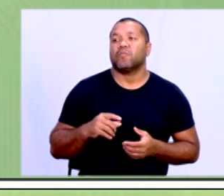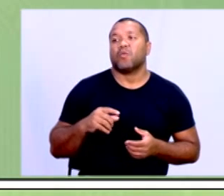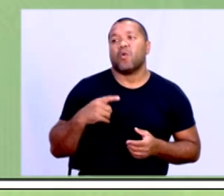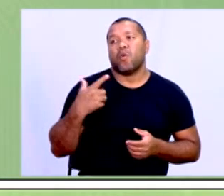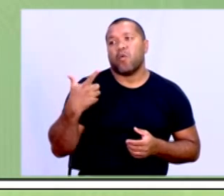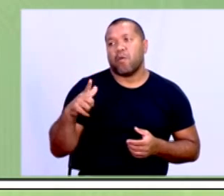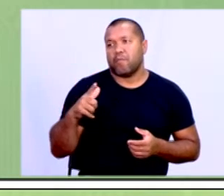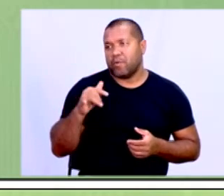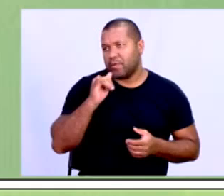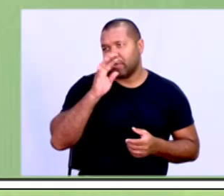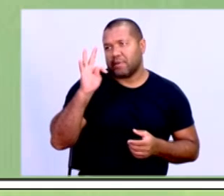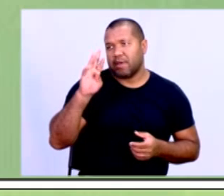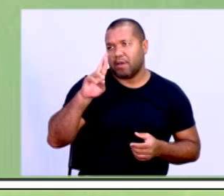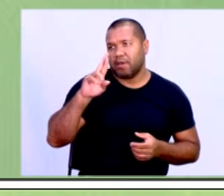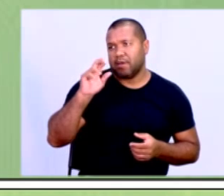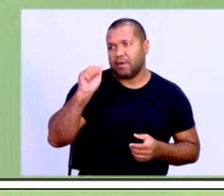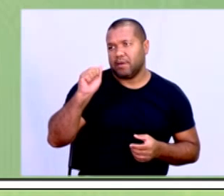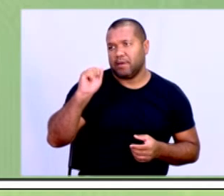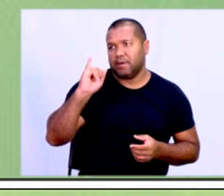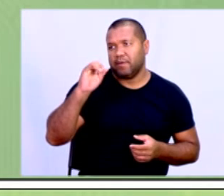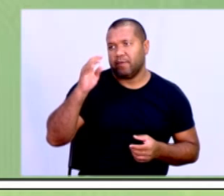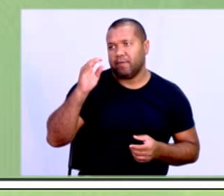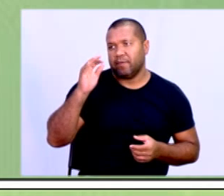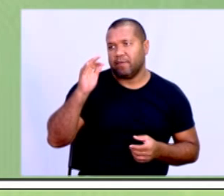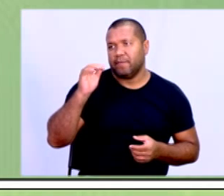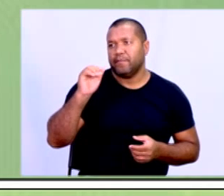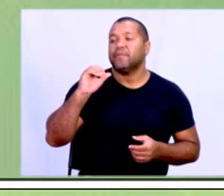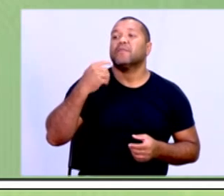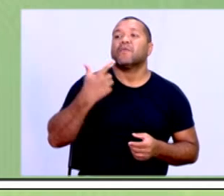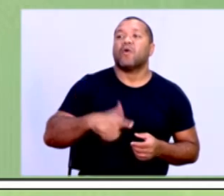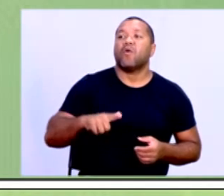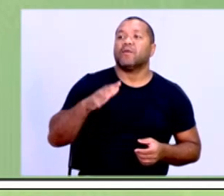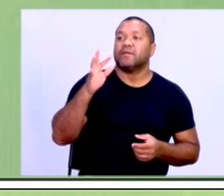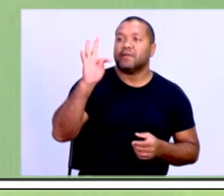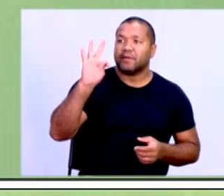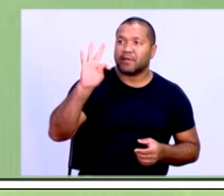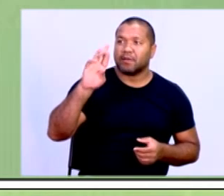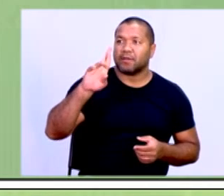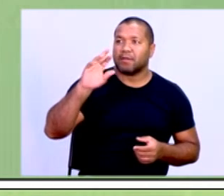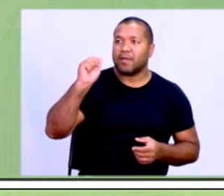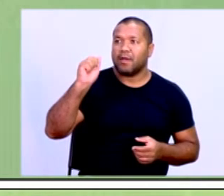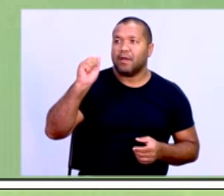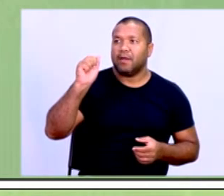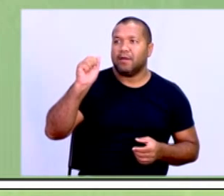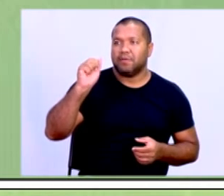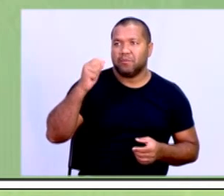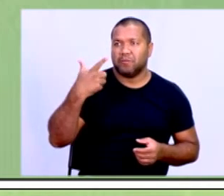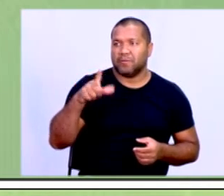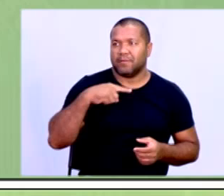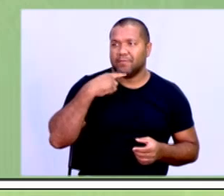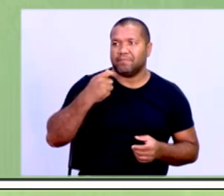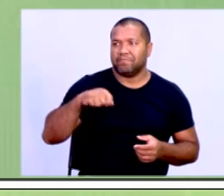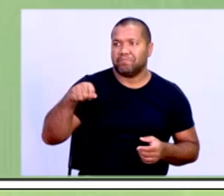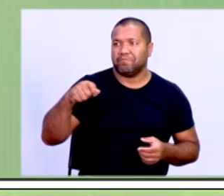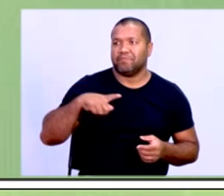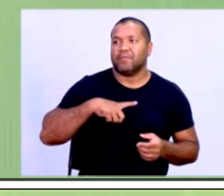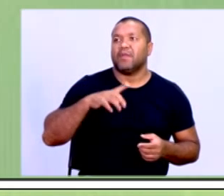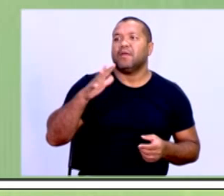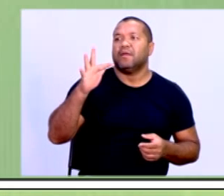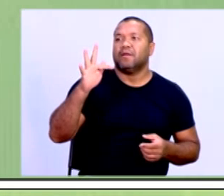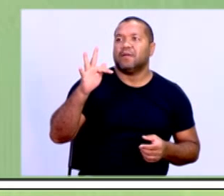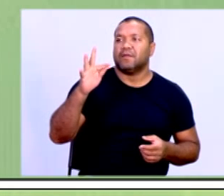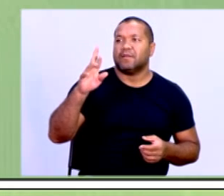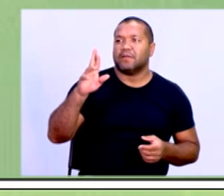carga caminhão, tarifa carga caminhão. Não dá para escrever aqui. Vou botar